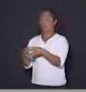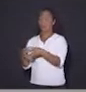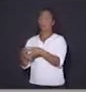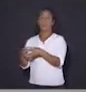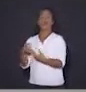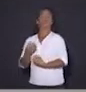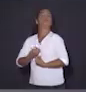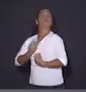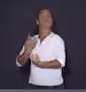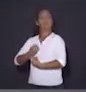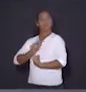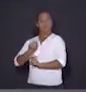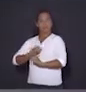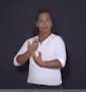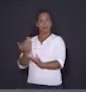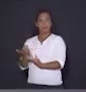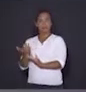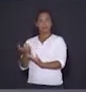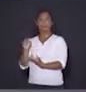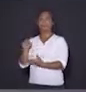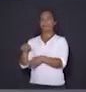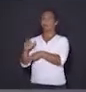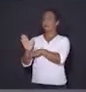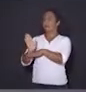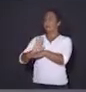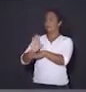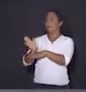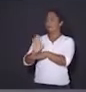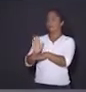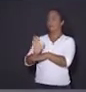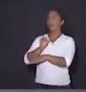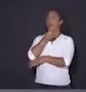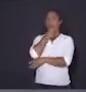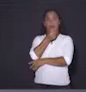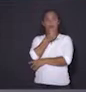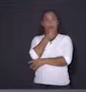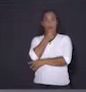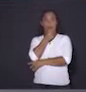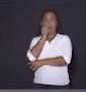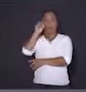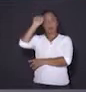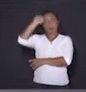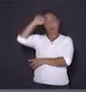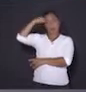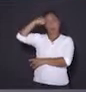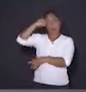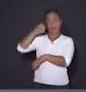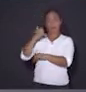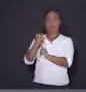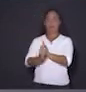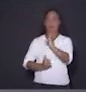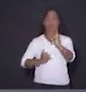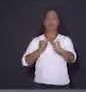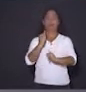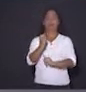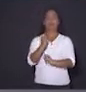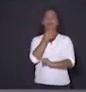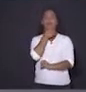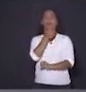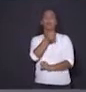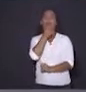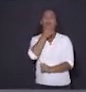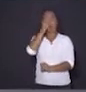falar com a própria voz nesse primeiro vídeo essa jornalista negra diz com a internet os jornalistas negros